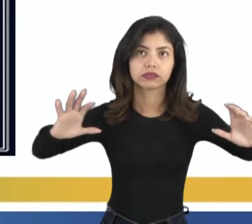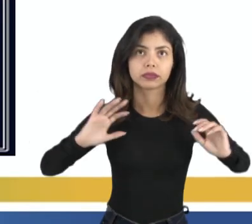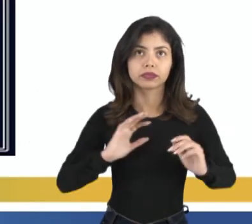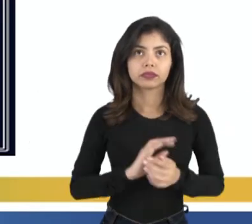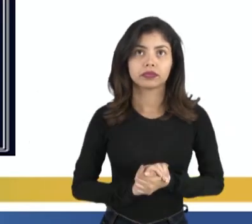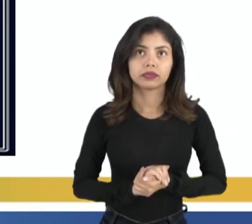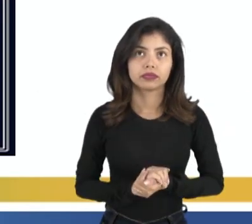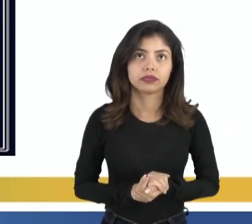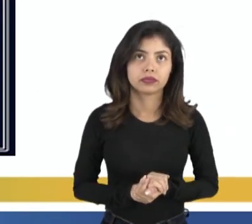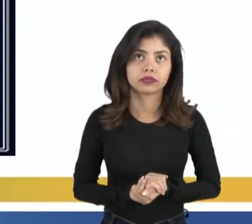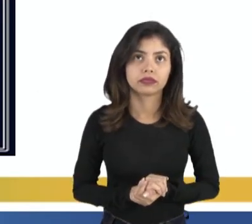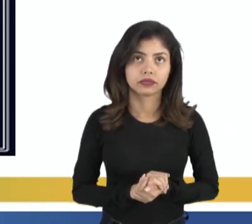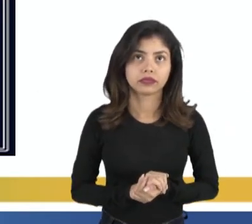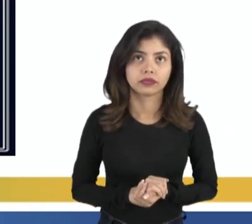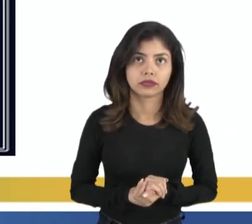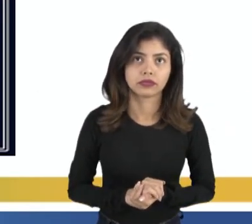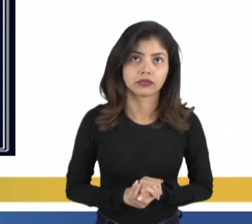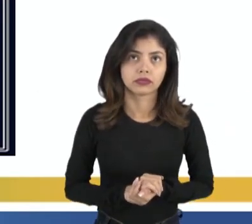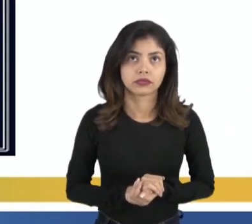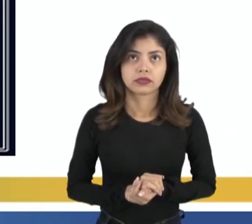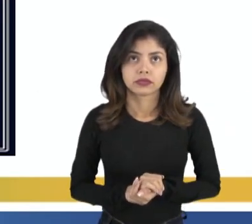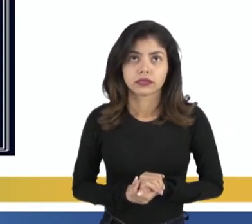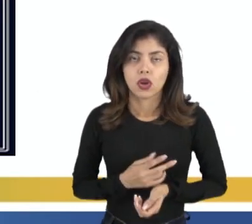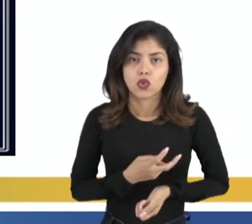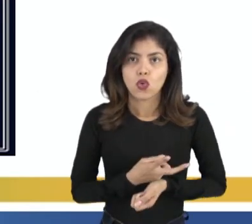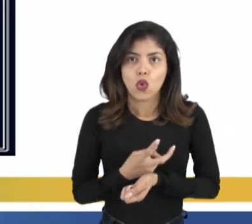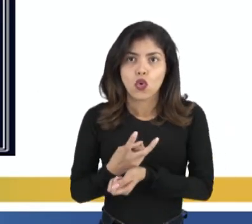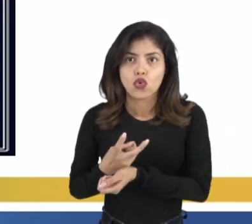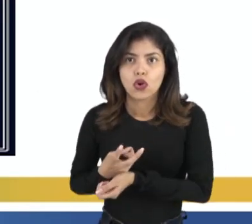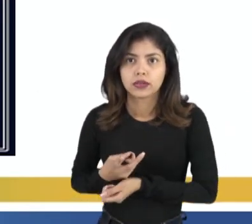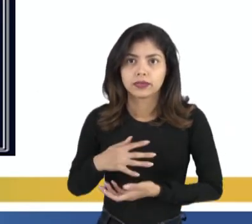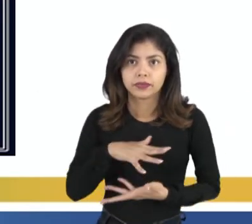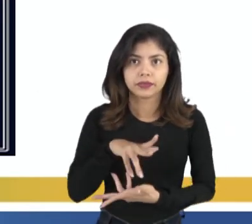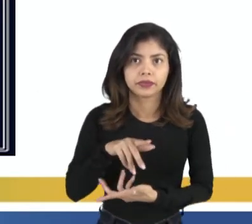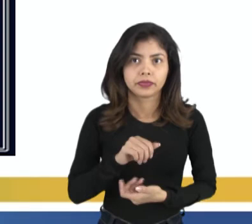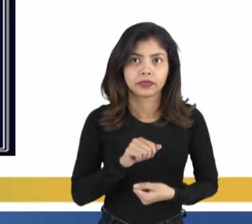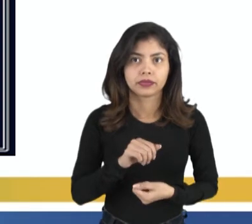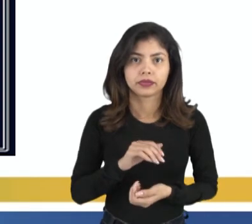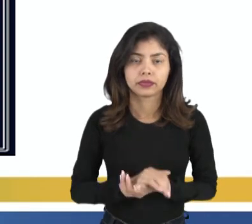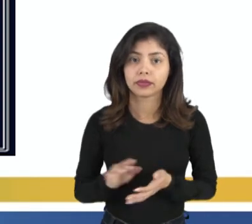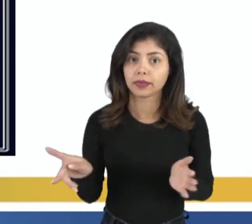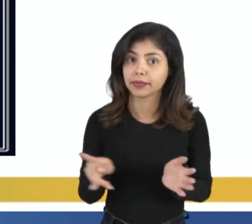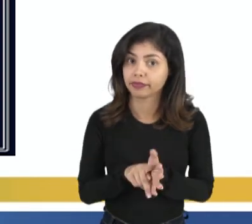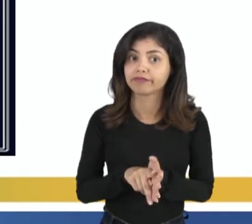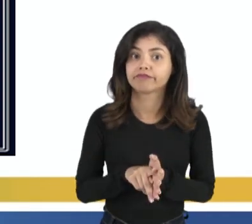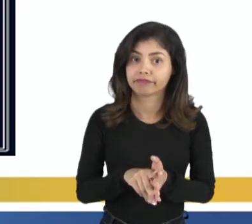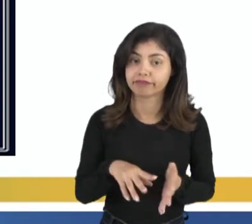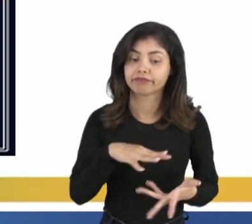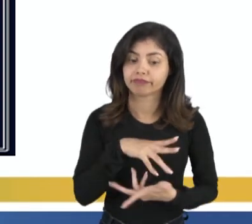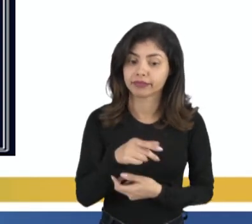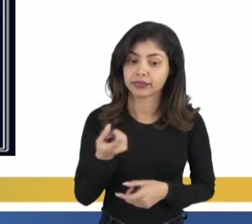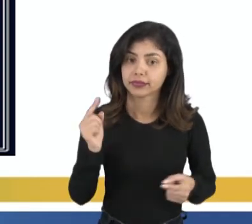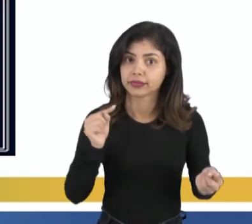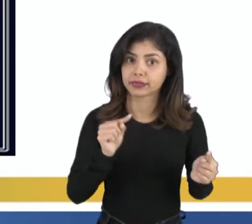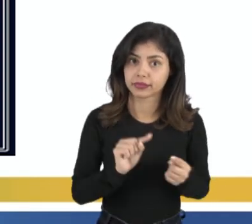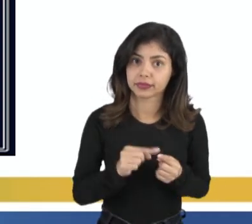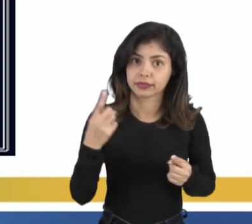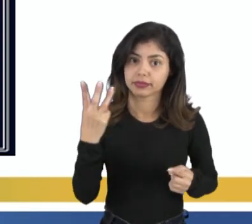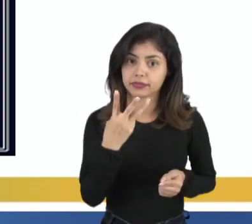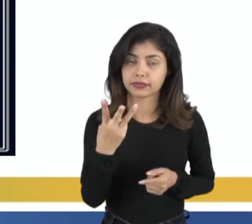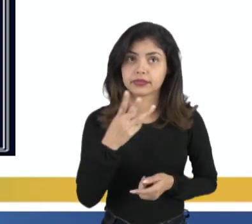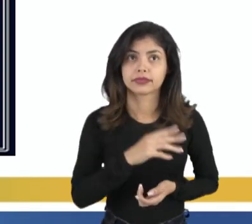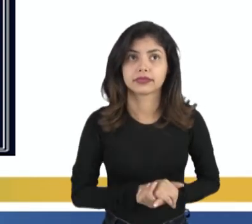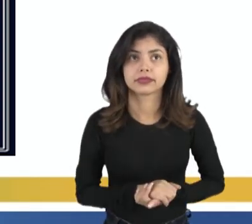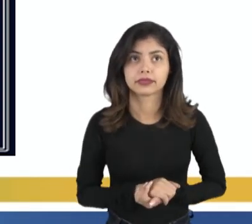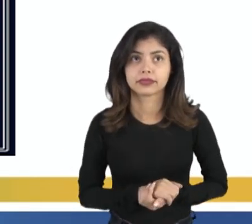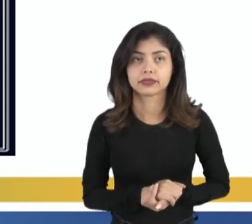estragar aí no nosso sistema solar né vai consumir aí Alguns planetas mais próximos cozinha própria terra que tá ali mais próximo né o terceiro